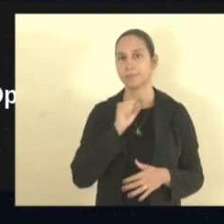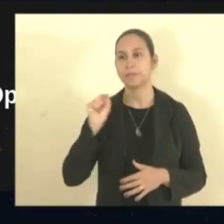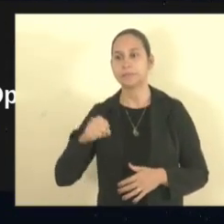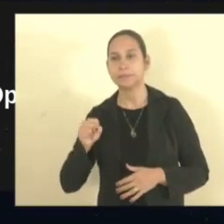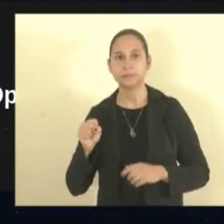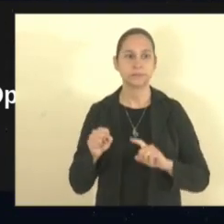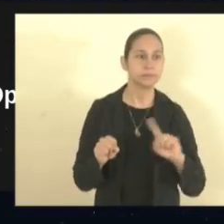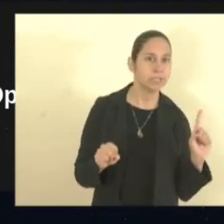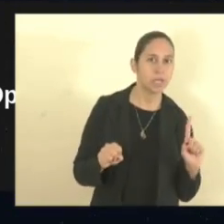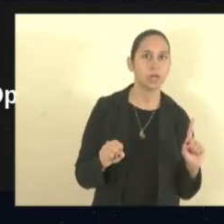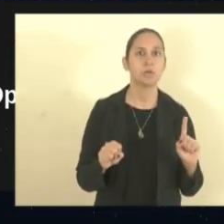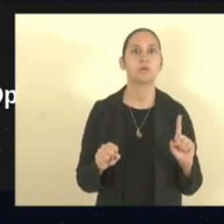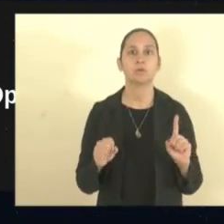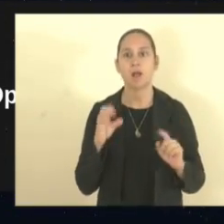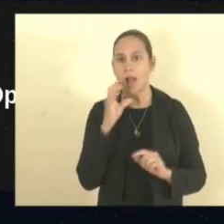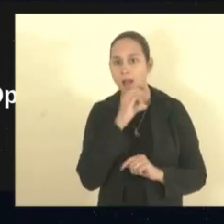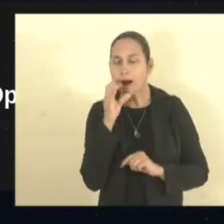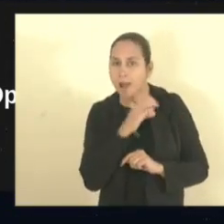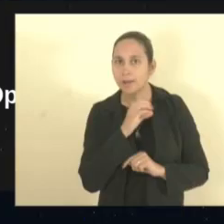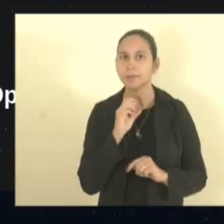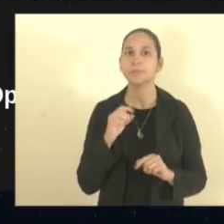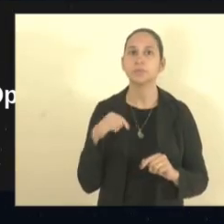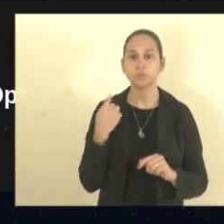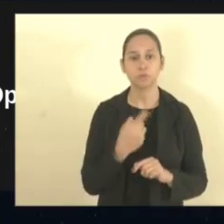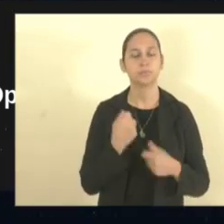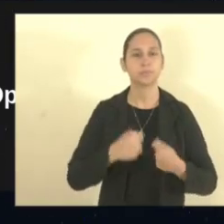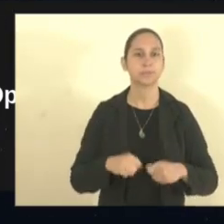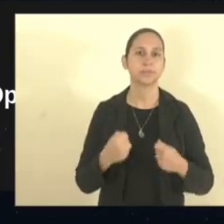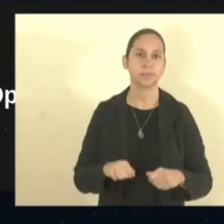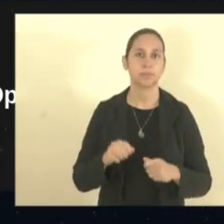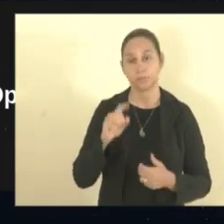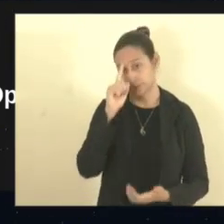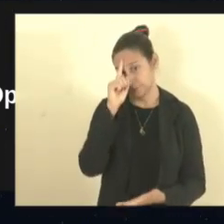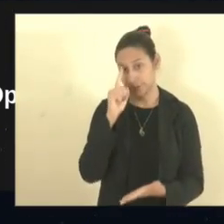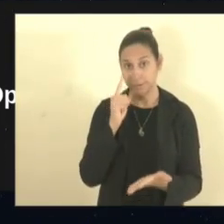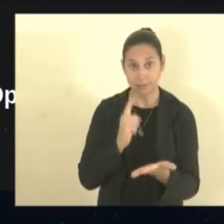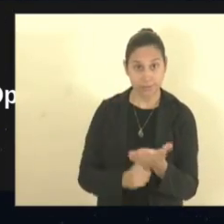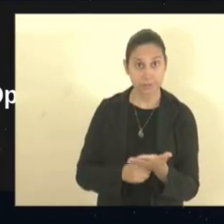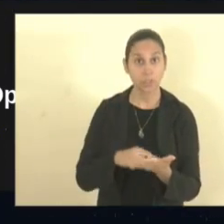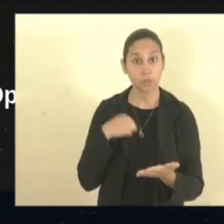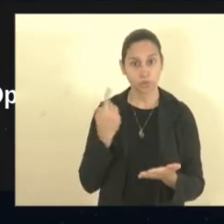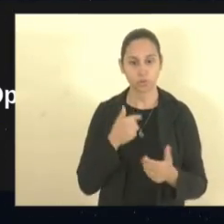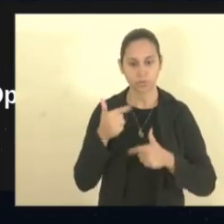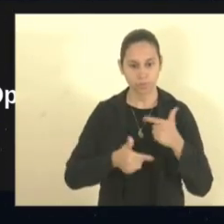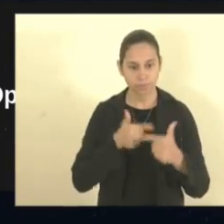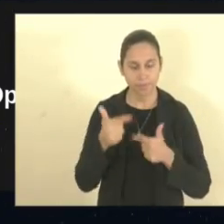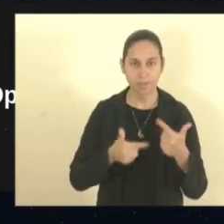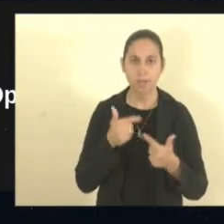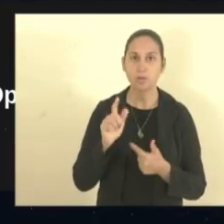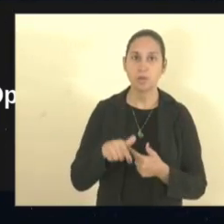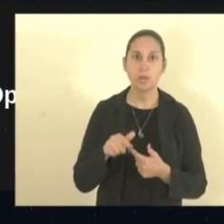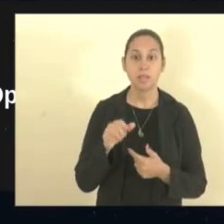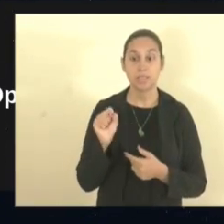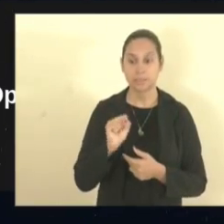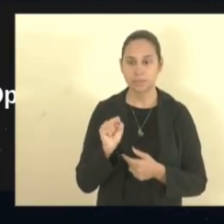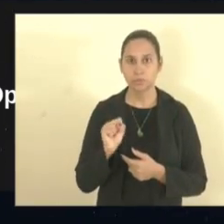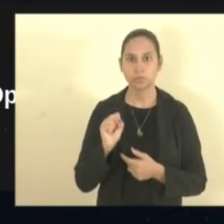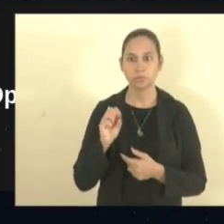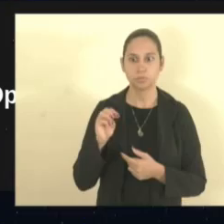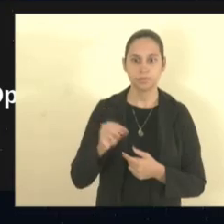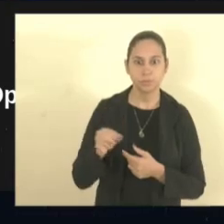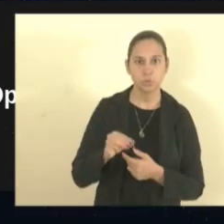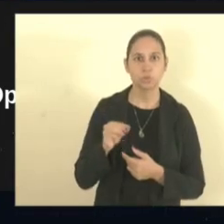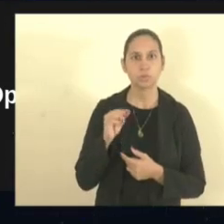não, é rápido que nós temos que tomar. Nós tomamos decisões no nosso mandato parlamentar a cada segundo, a cada